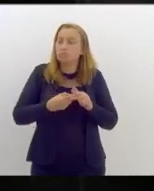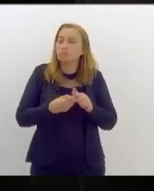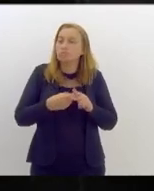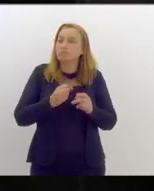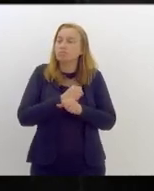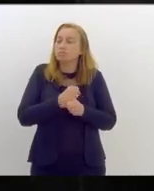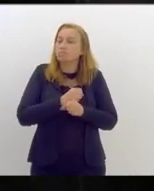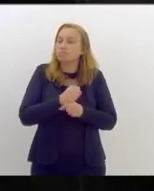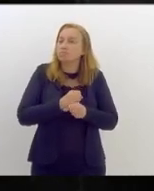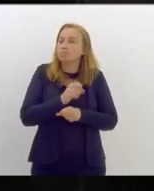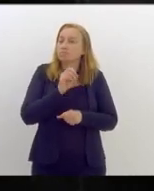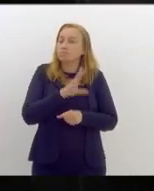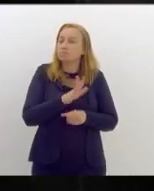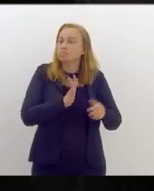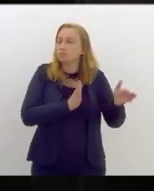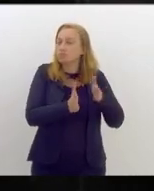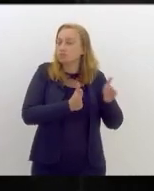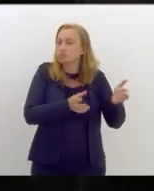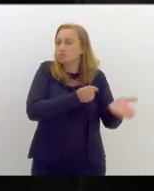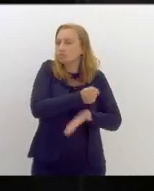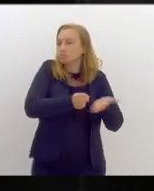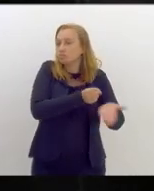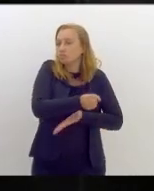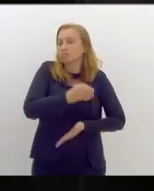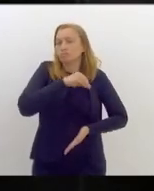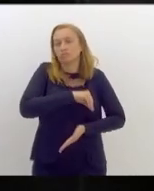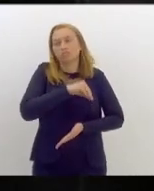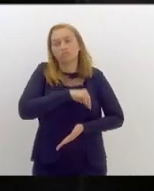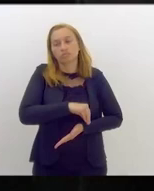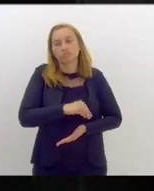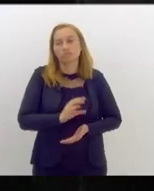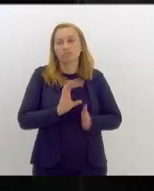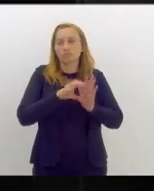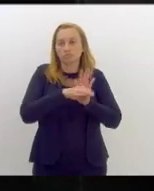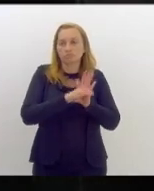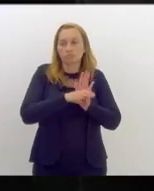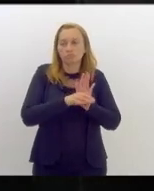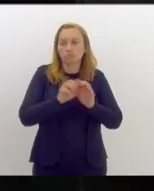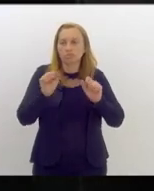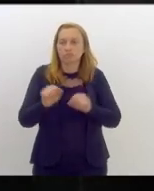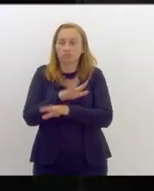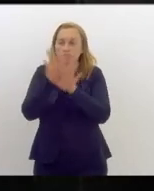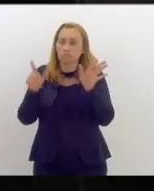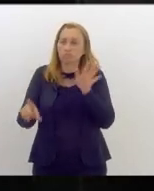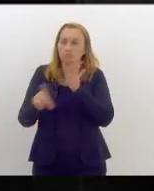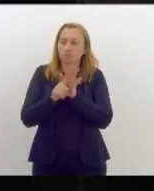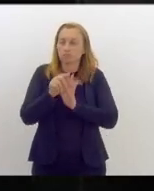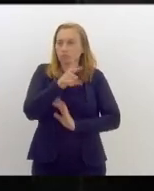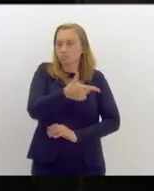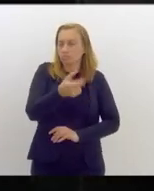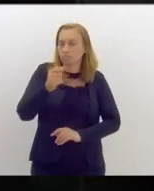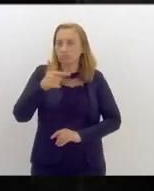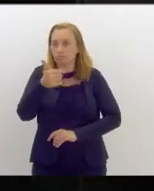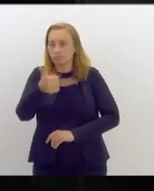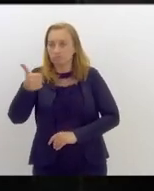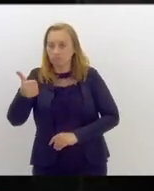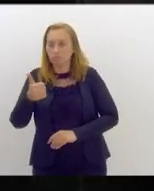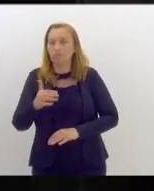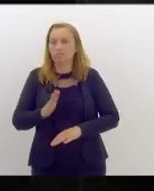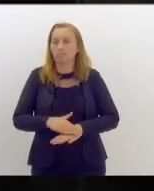apenas sobre o vencimento básico sobre o salário base quando o conceito está cristalino na lei de 2021 mas do que isso